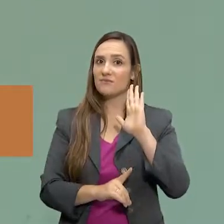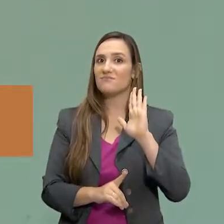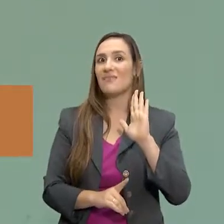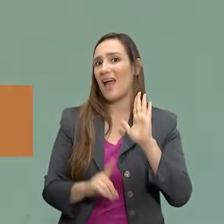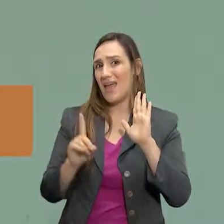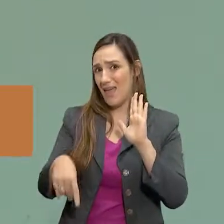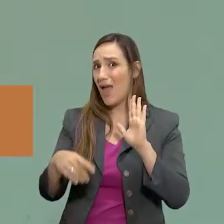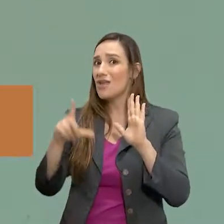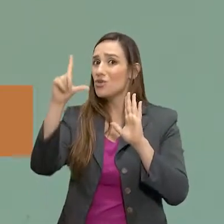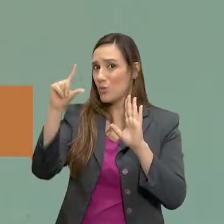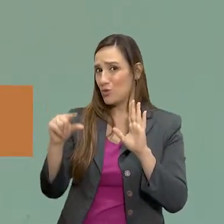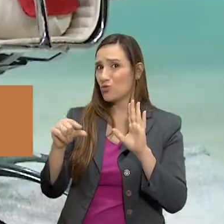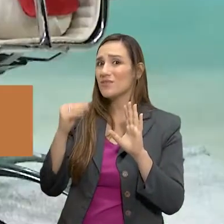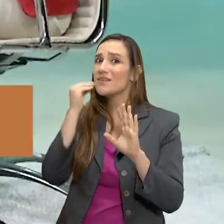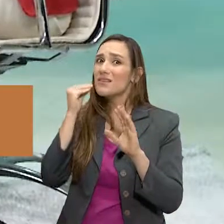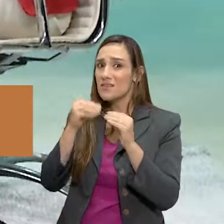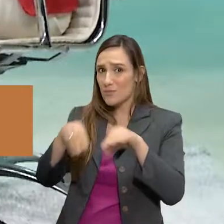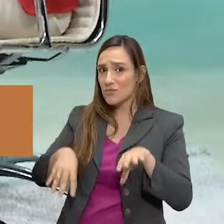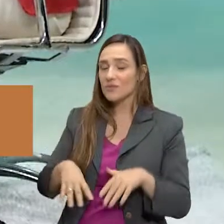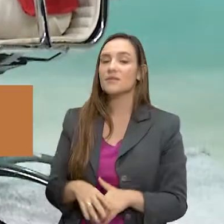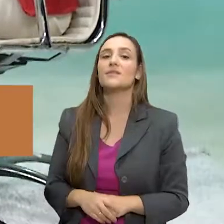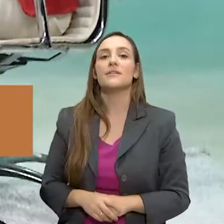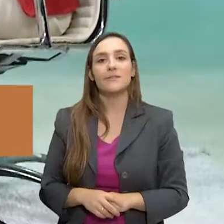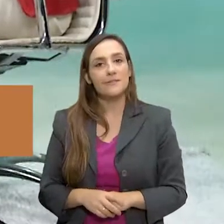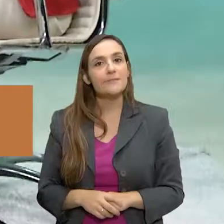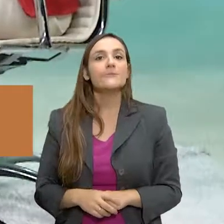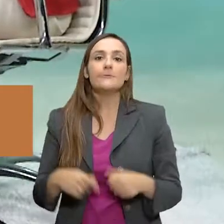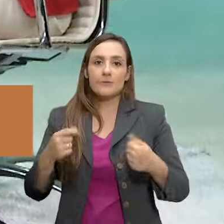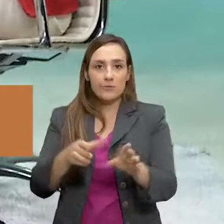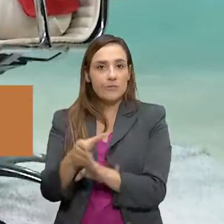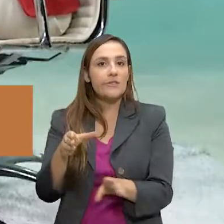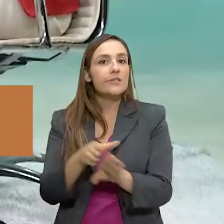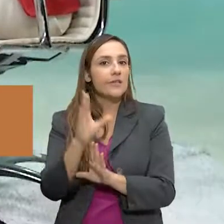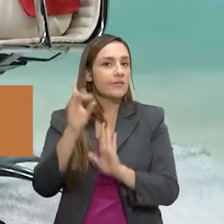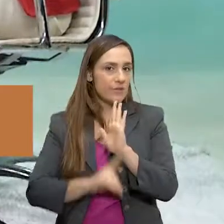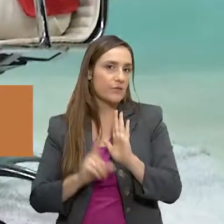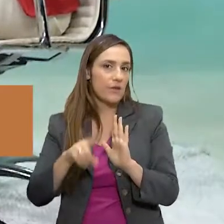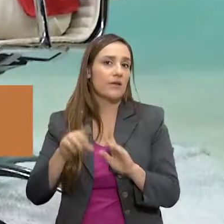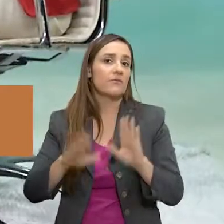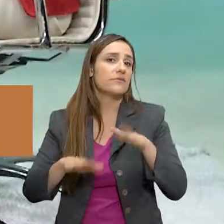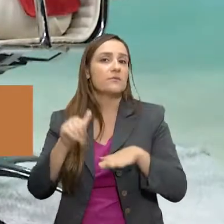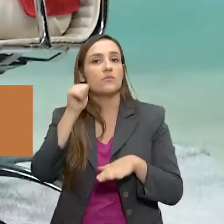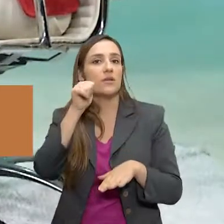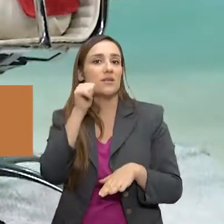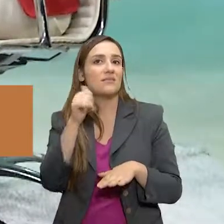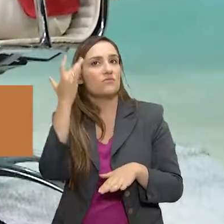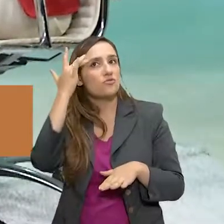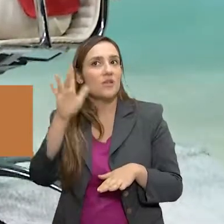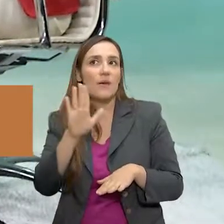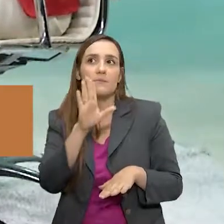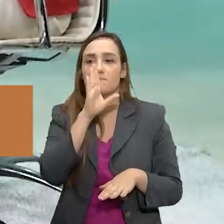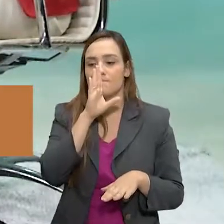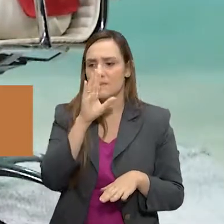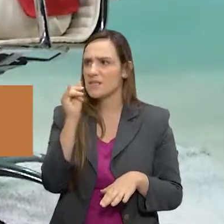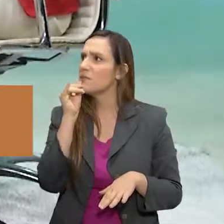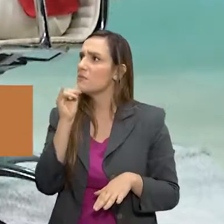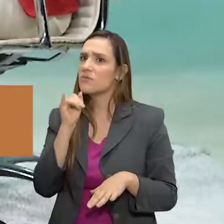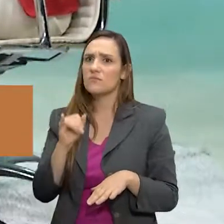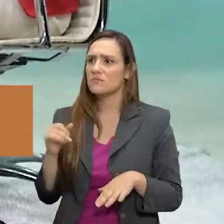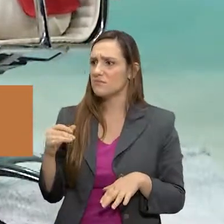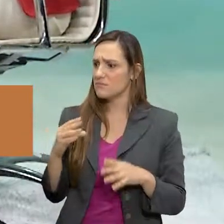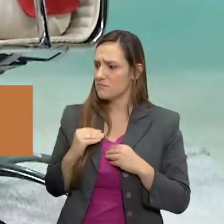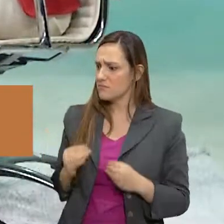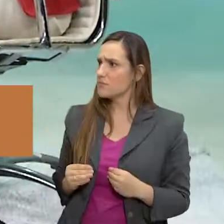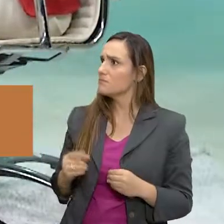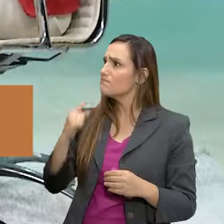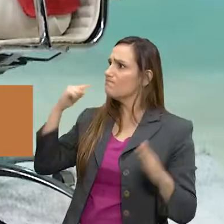direitos sempre é menos lesado. Realmente, assim, é uma educação em direitos, né? Muitas mulheres não sabem que podem denunciar ali no ato,